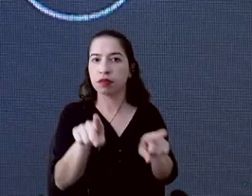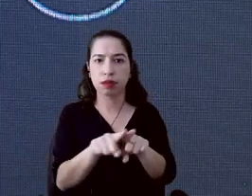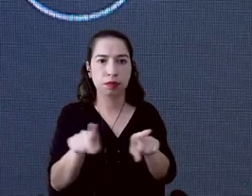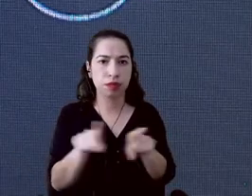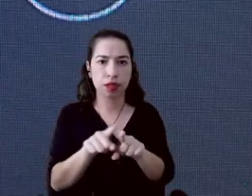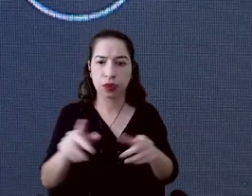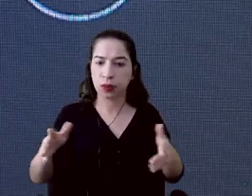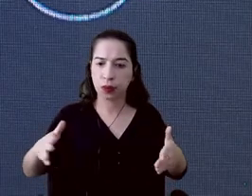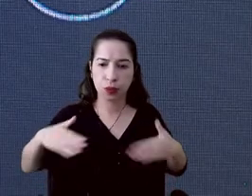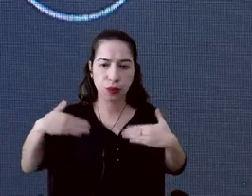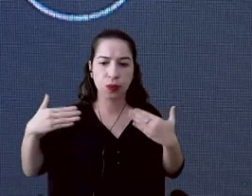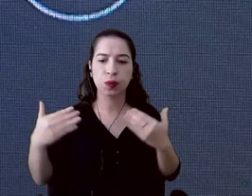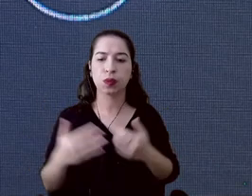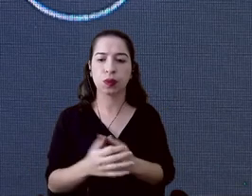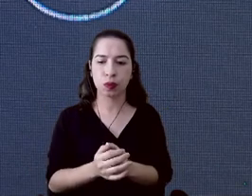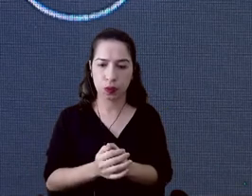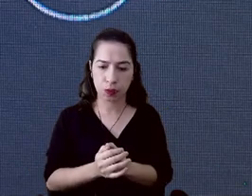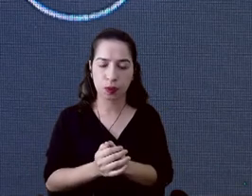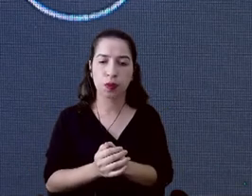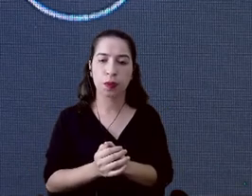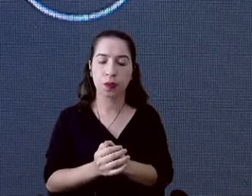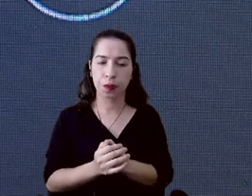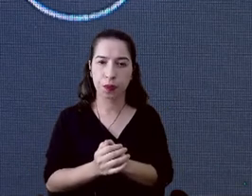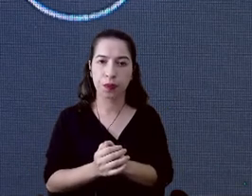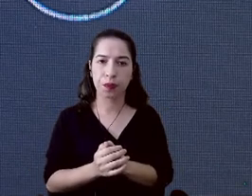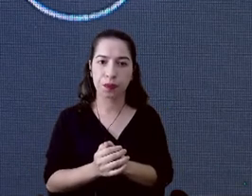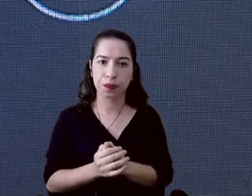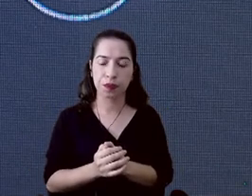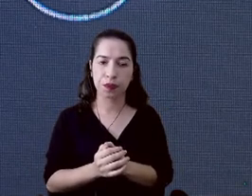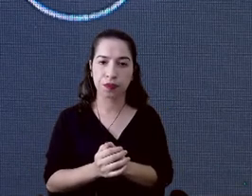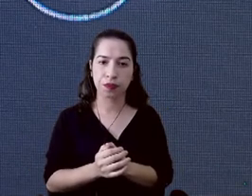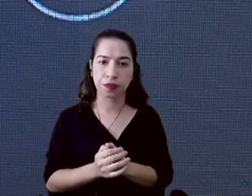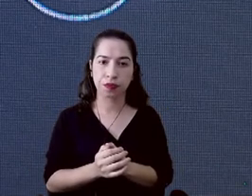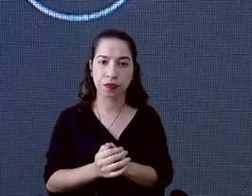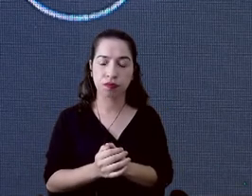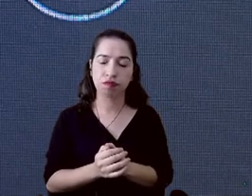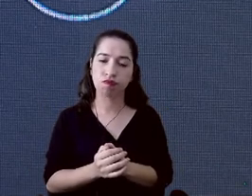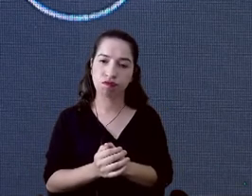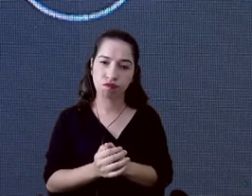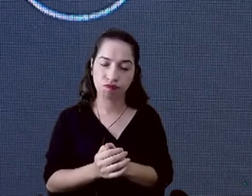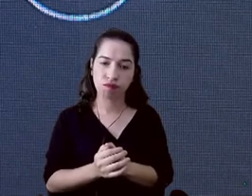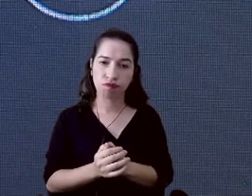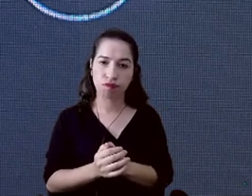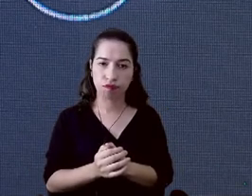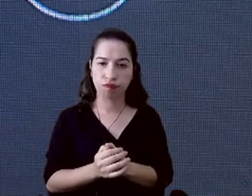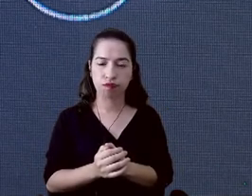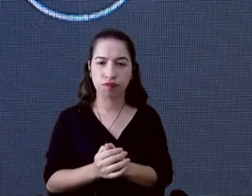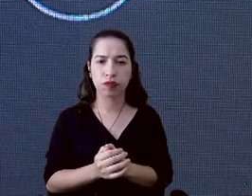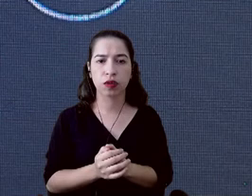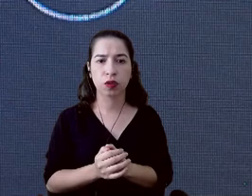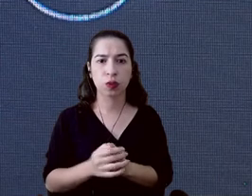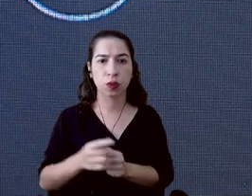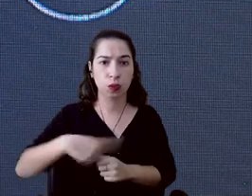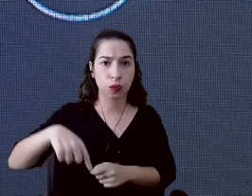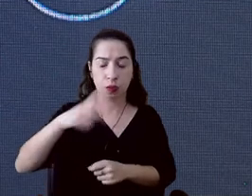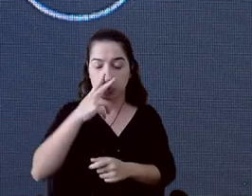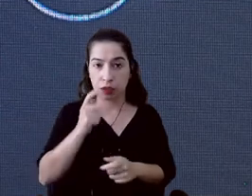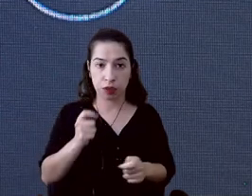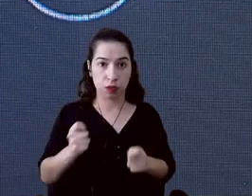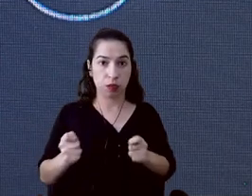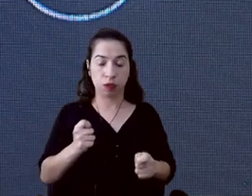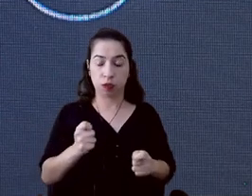acentuado foi acentuada foi essa queda e claro a gente todo mundo teve que apertar os cintos